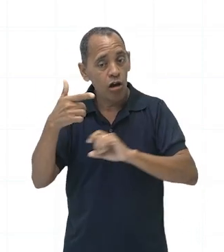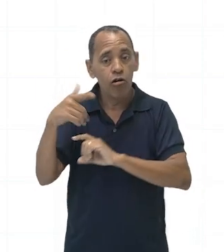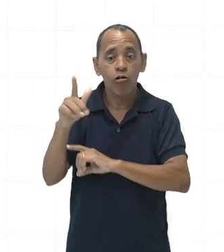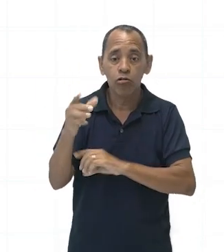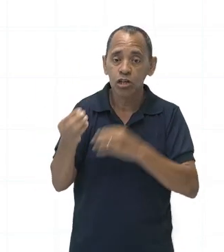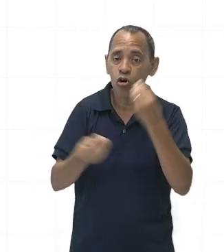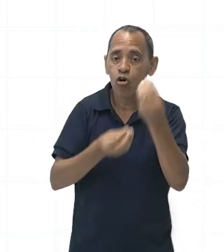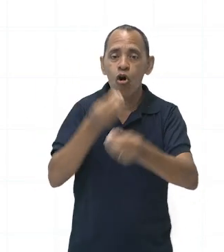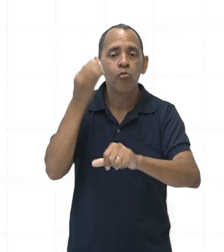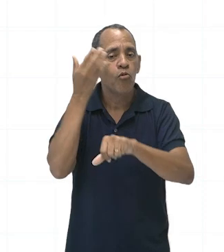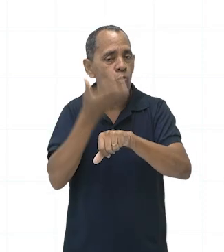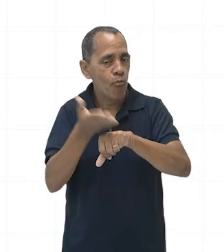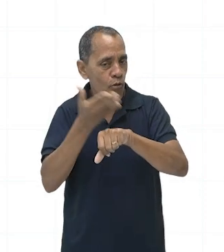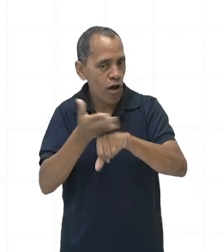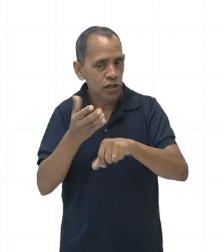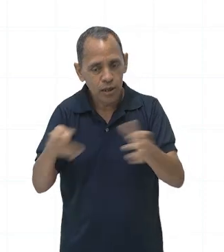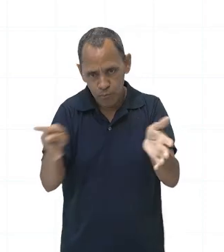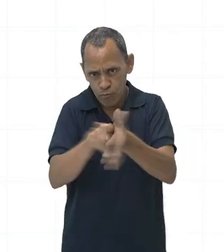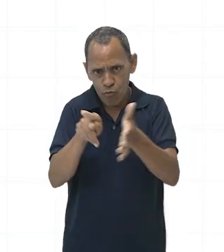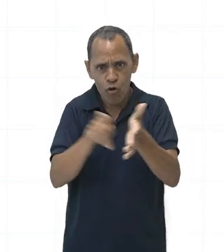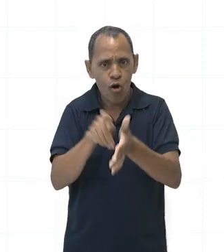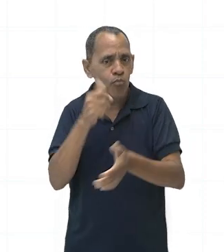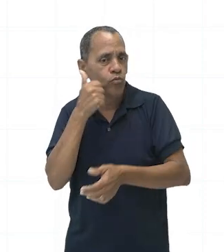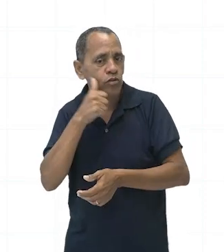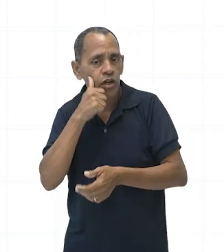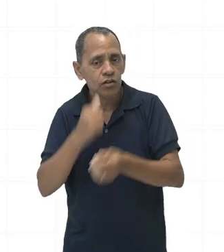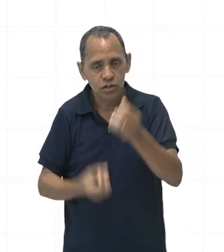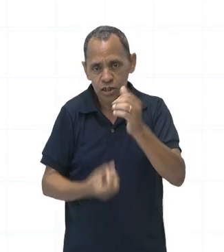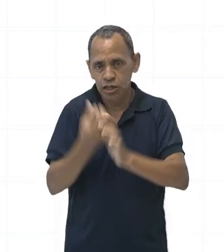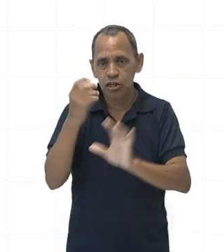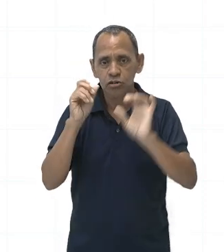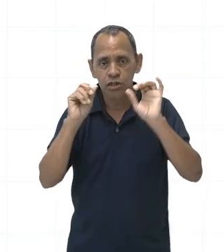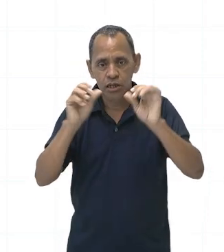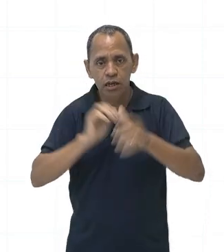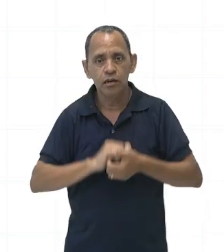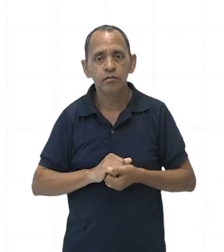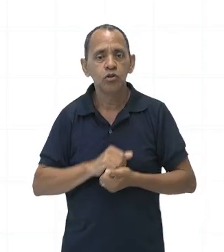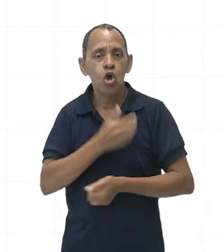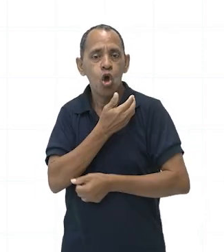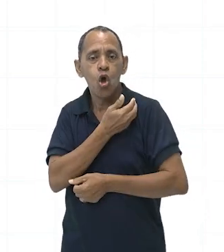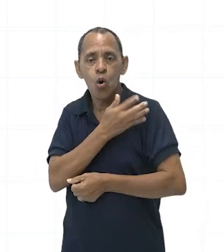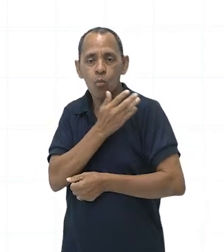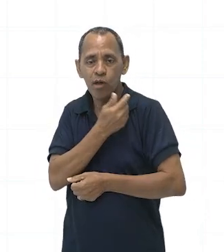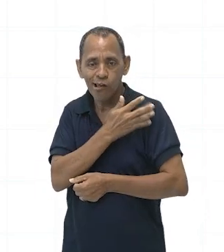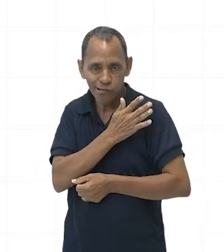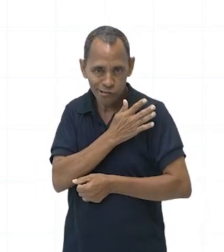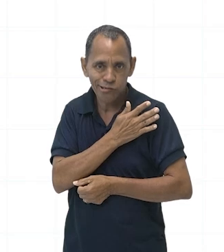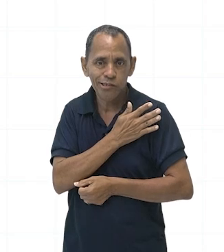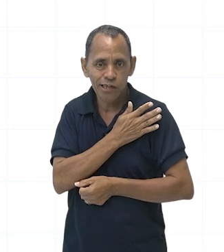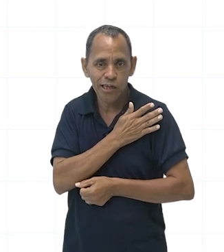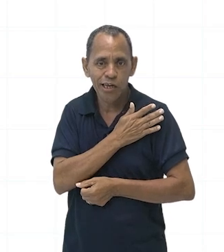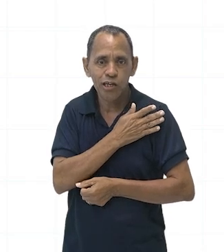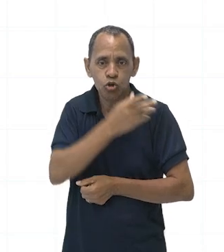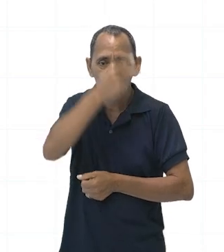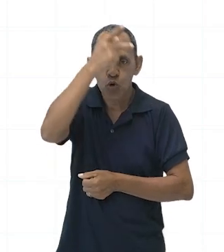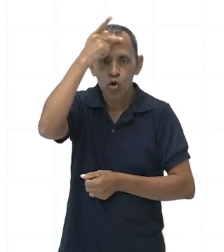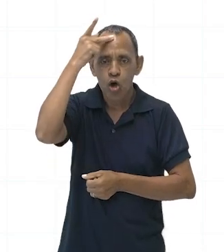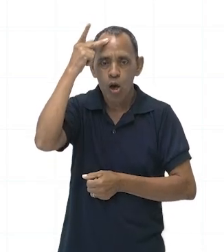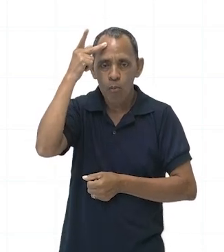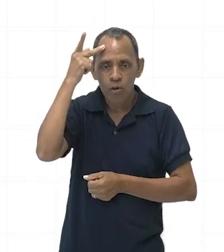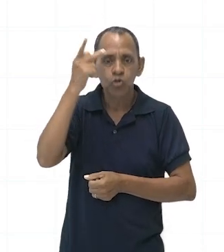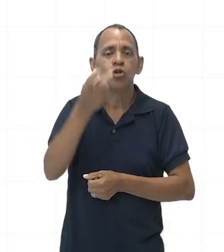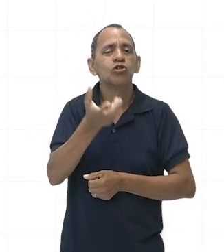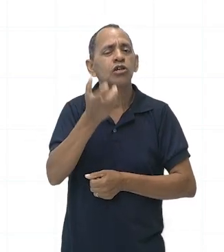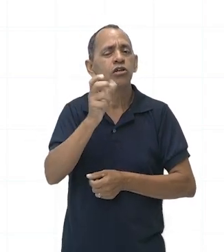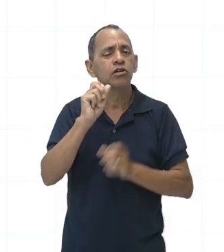como prática para mulheres, surgindo assim o preconceito com aqueles que desejavam